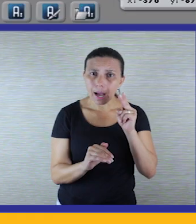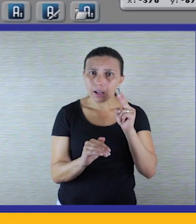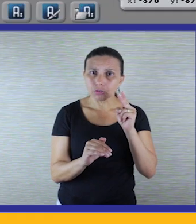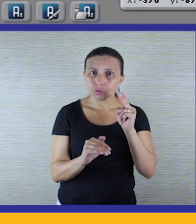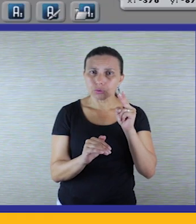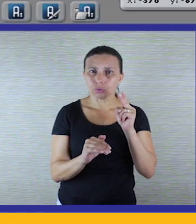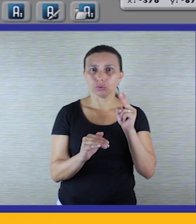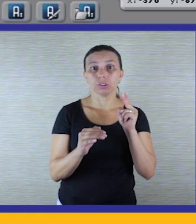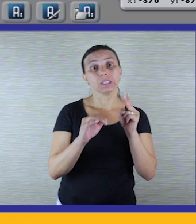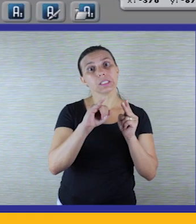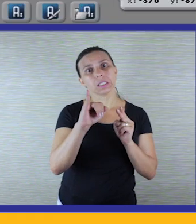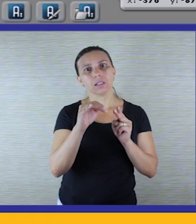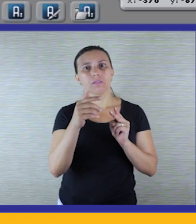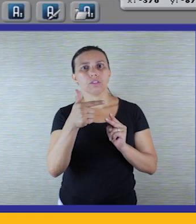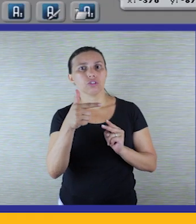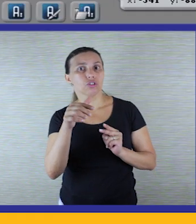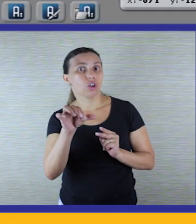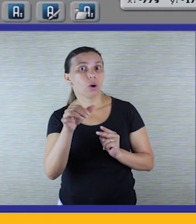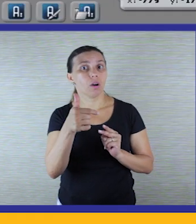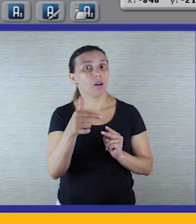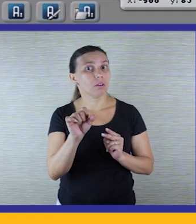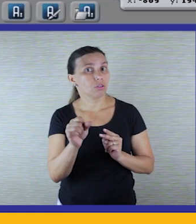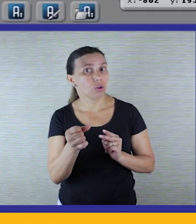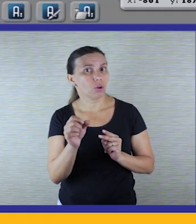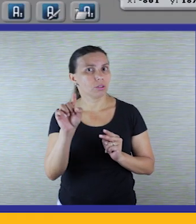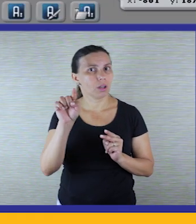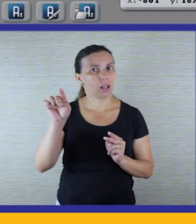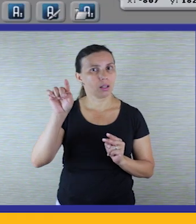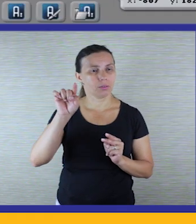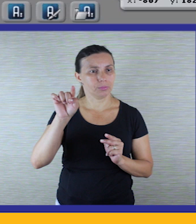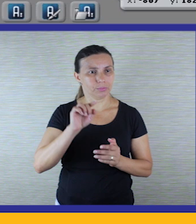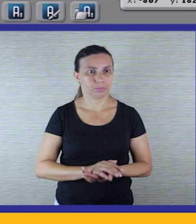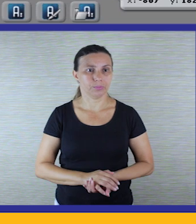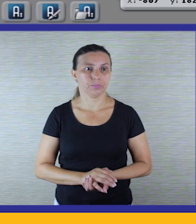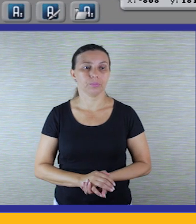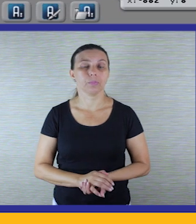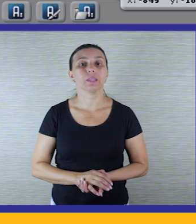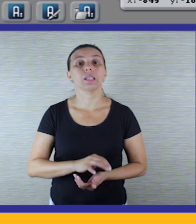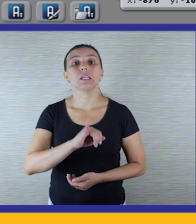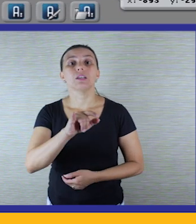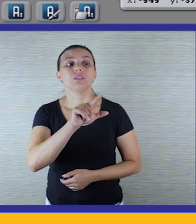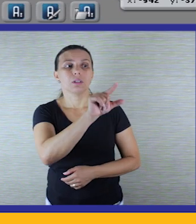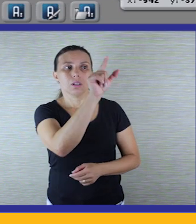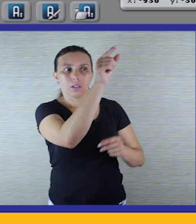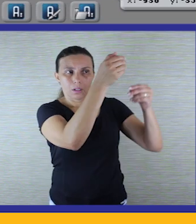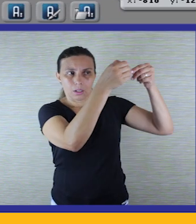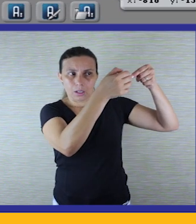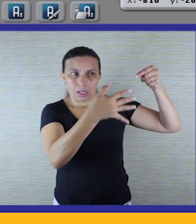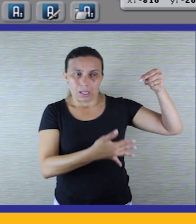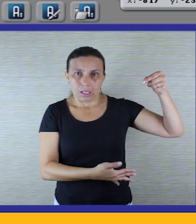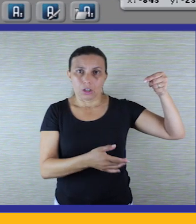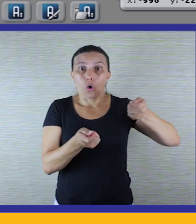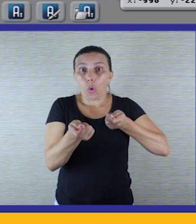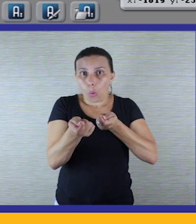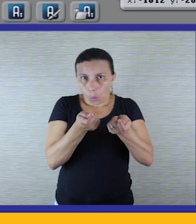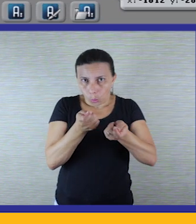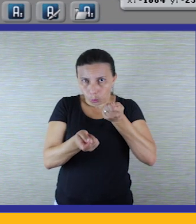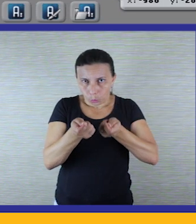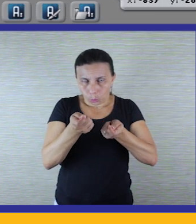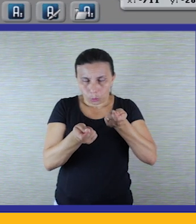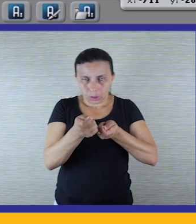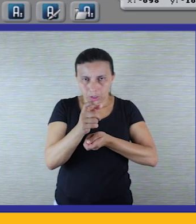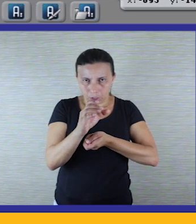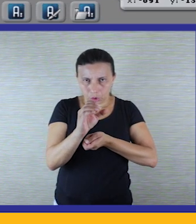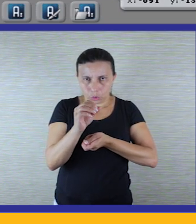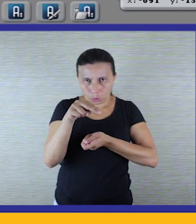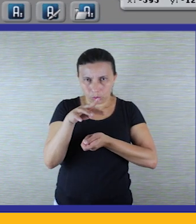Para isso, vamos acrescentar o bloco de controle se-senão, na guia Controle.